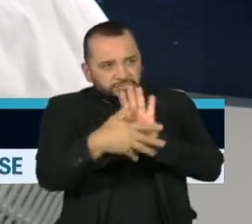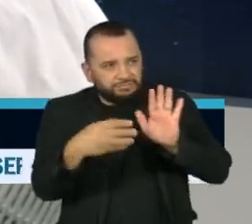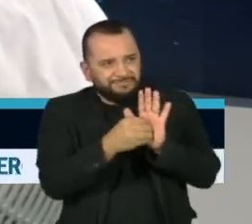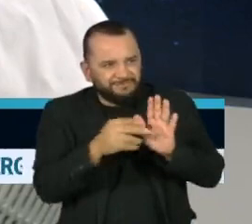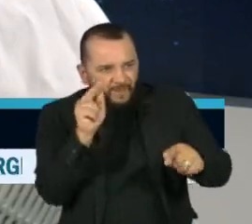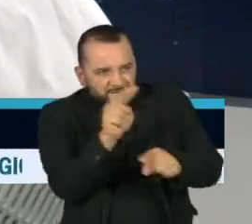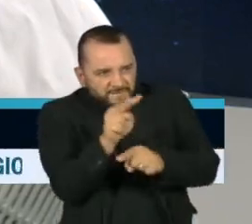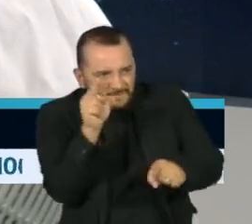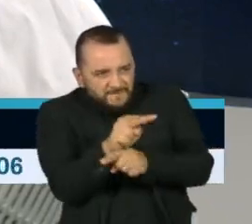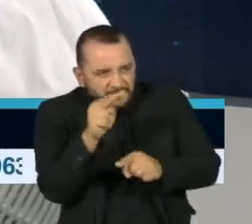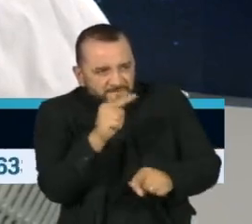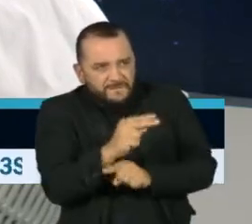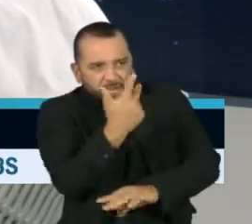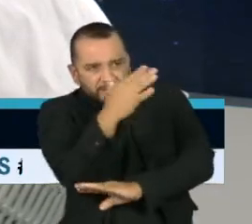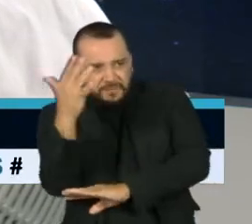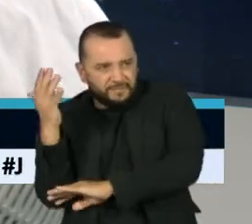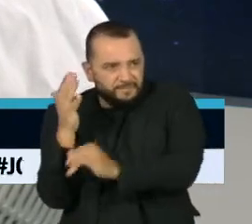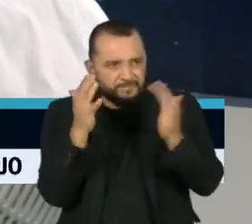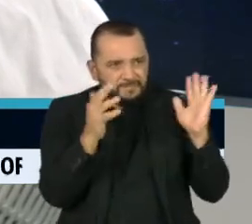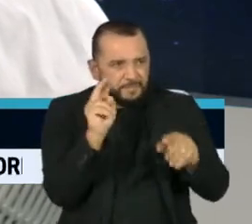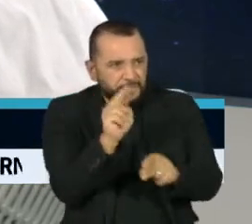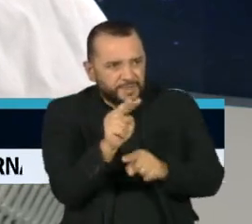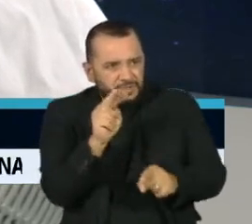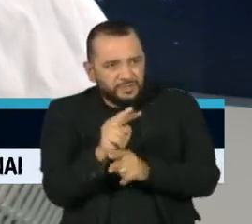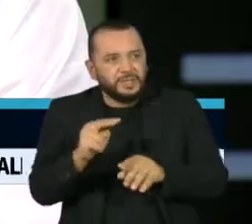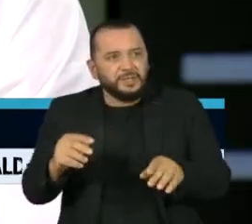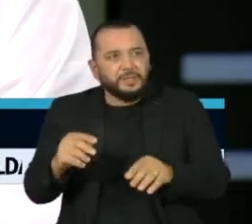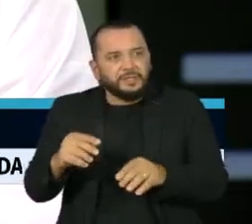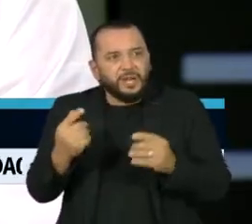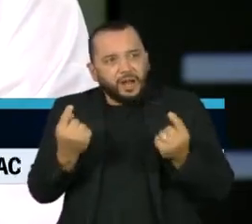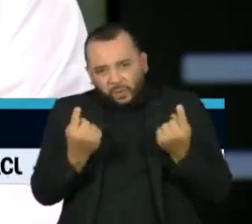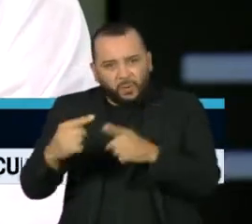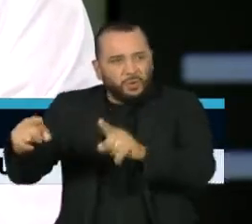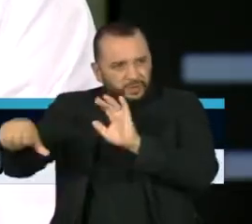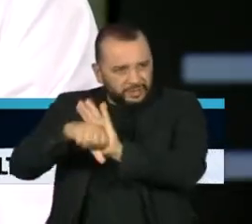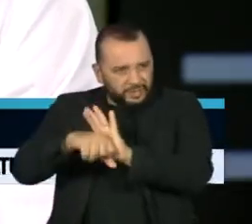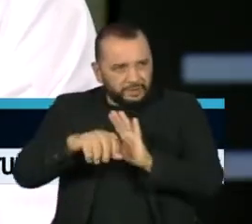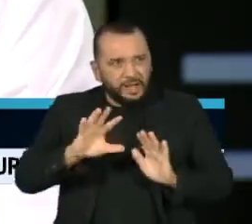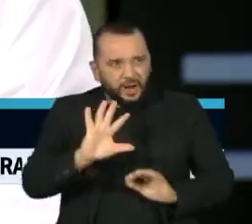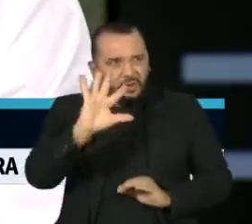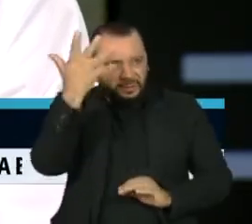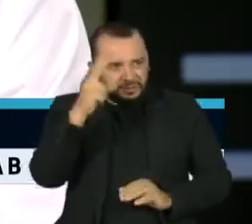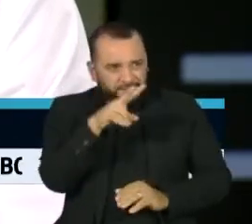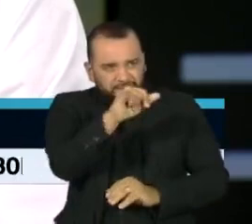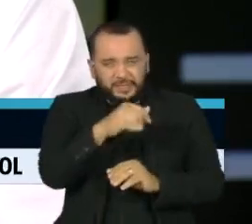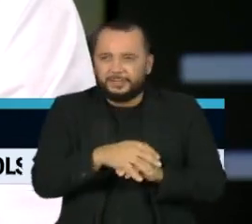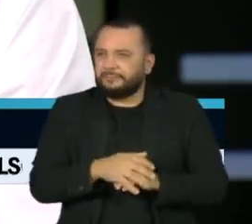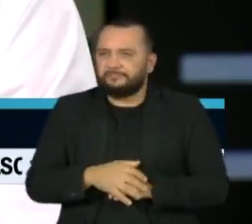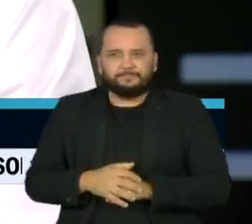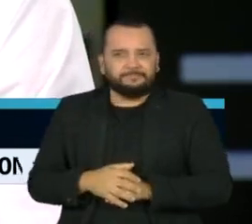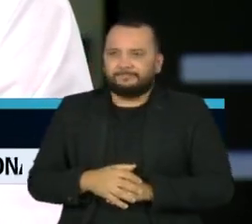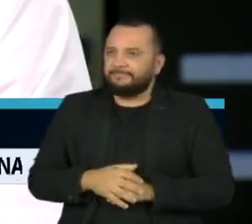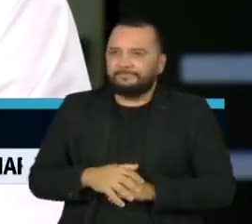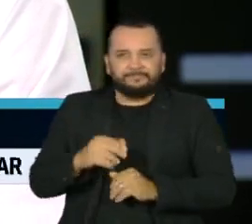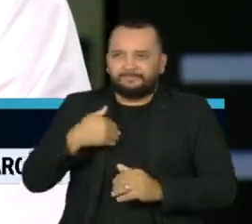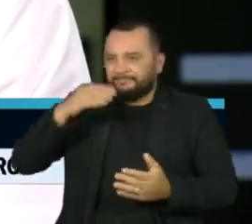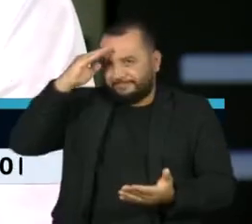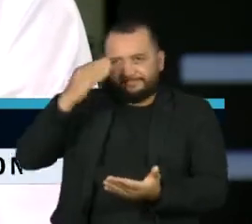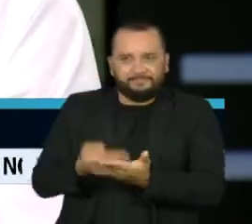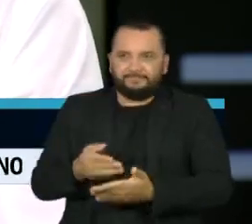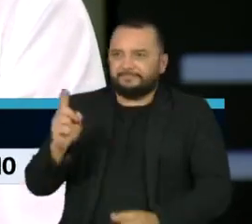no monitoramento em tempo real para combater a ilegalidade? Olha, eu sinceramente não vejo essa